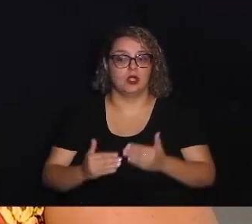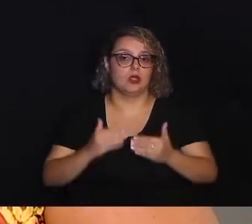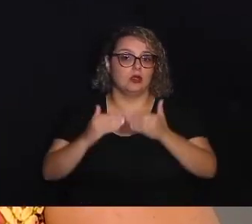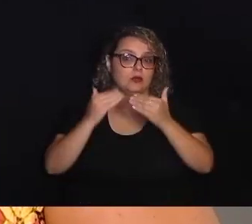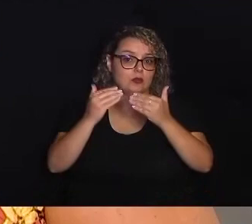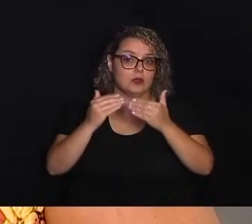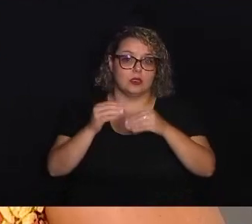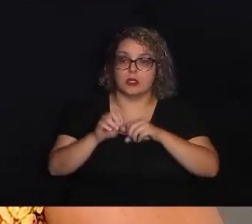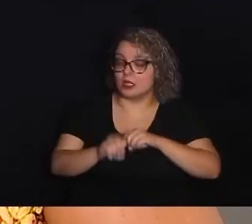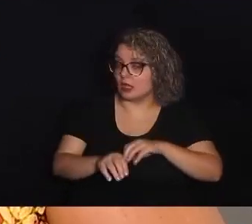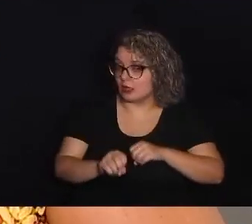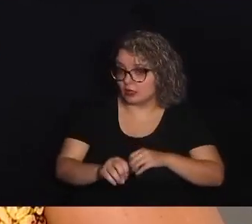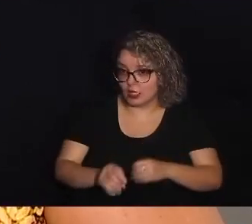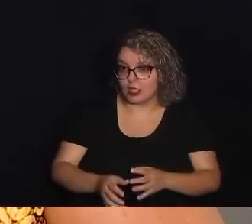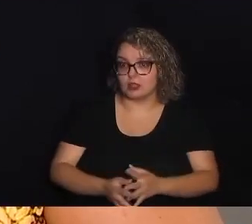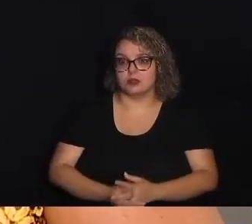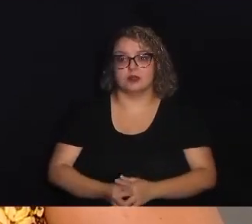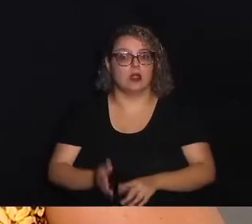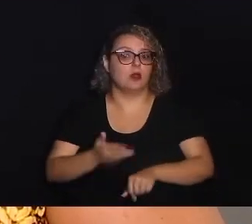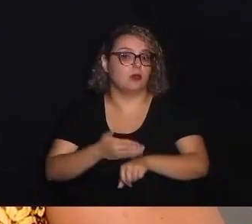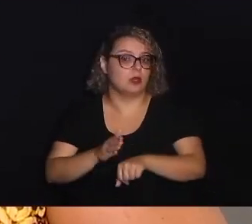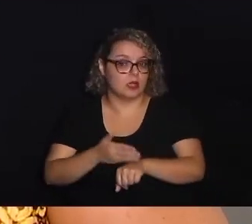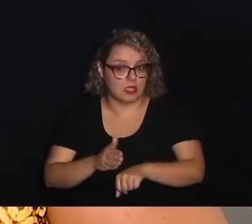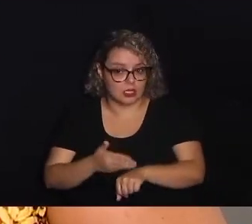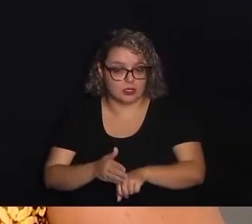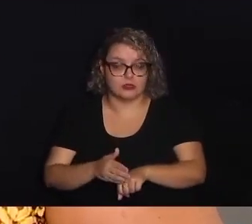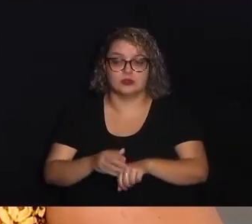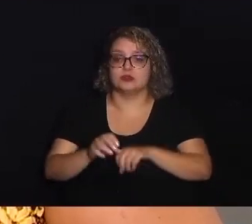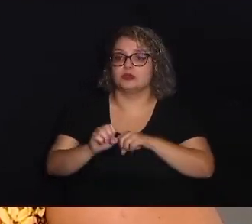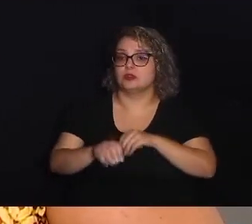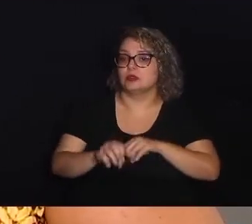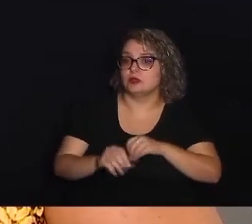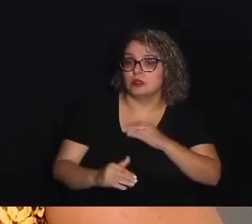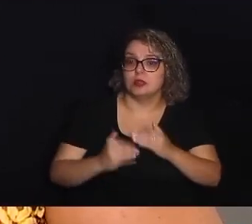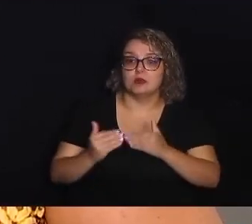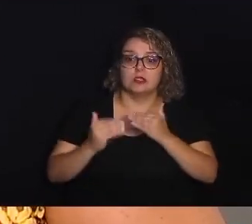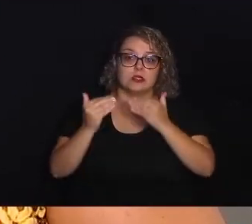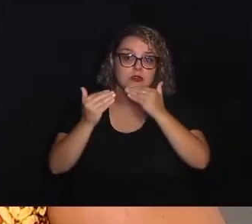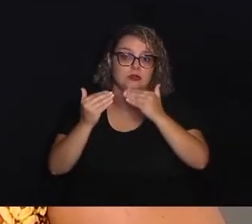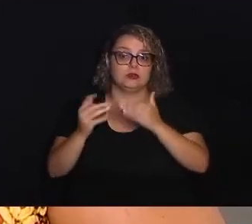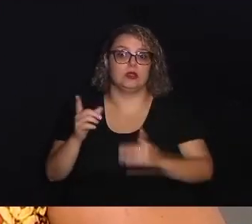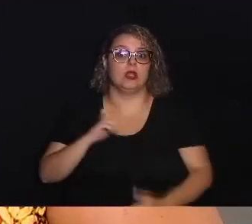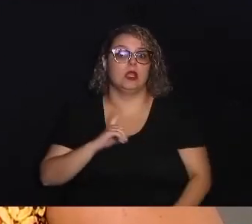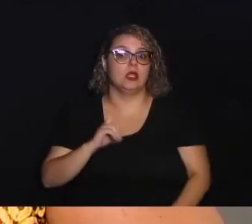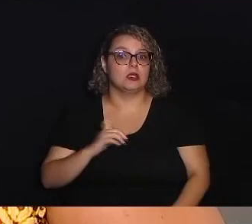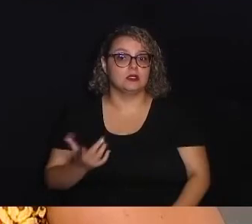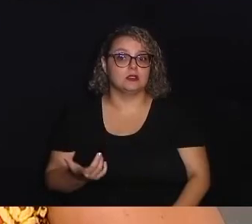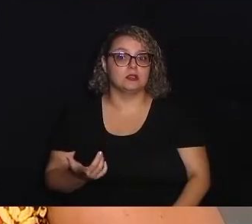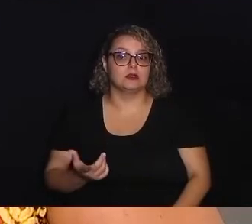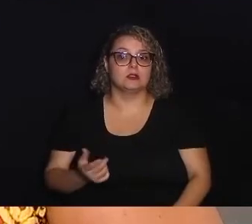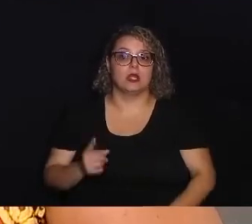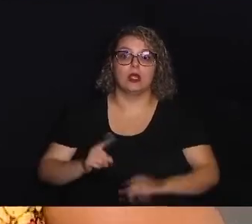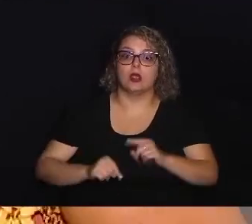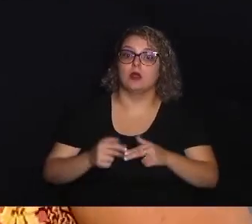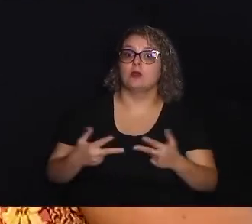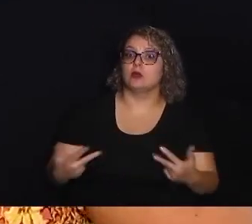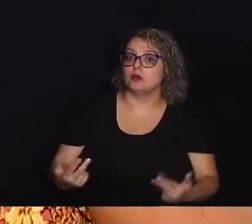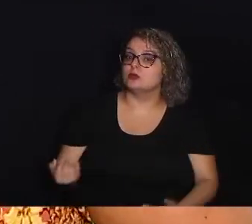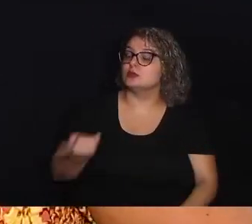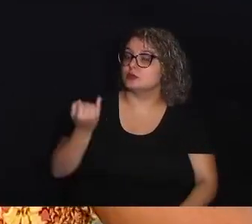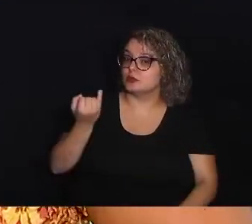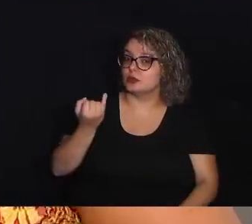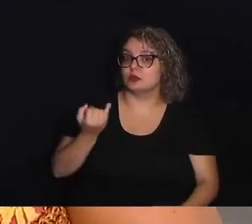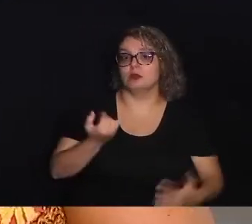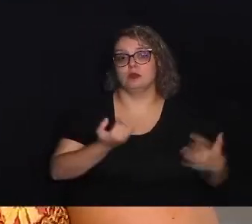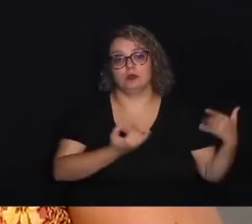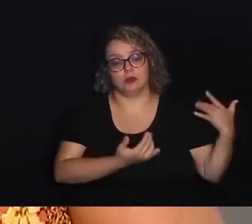tá e produções educacionais práticas educacionais desenvolvidas e que tenham